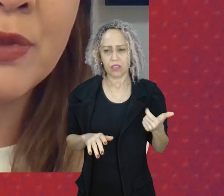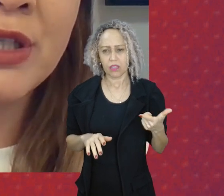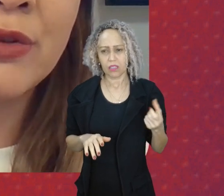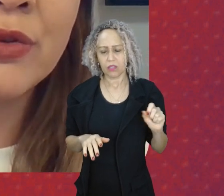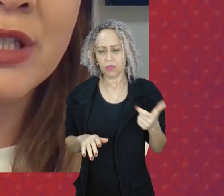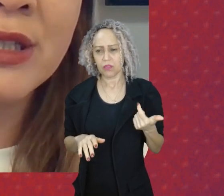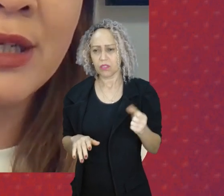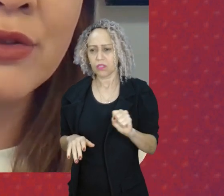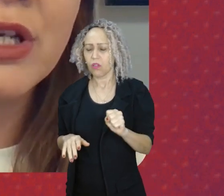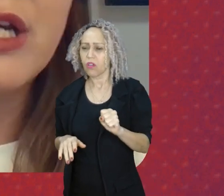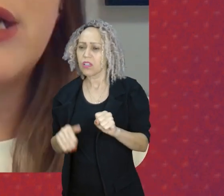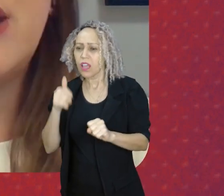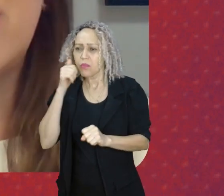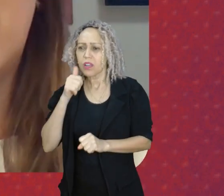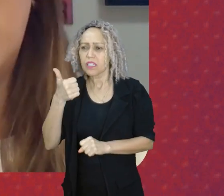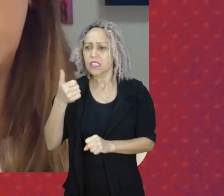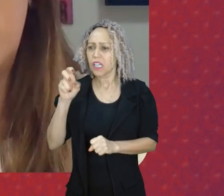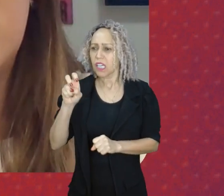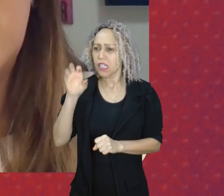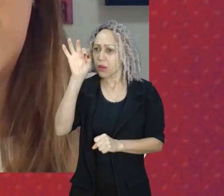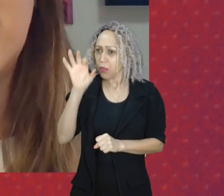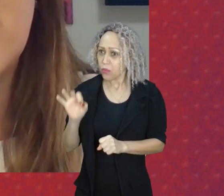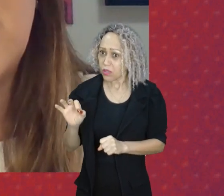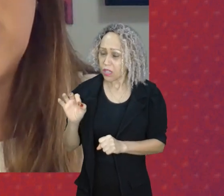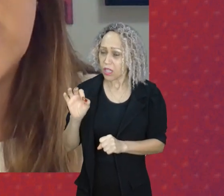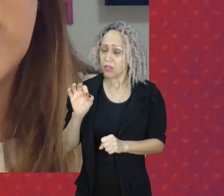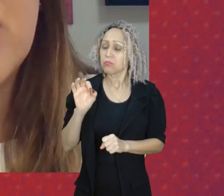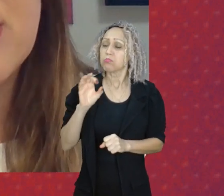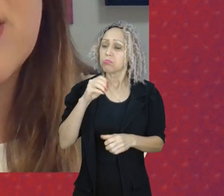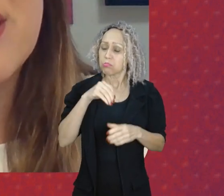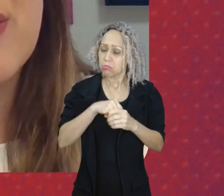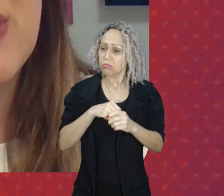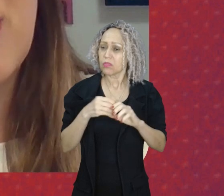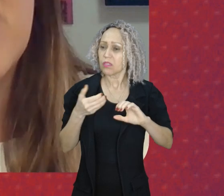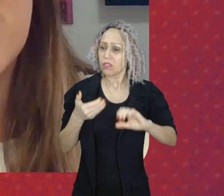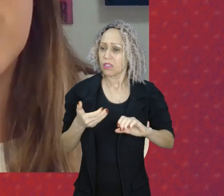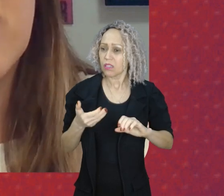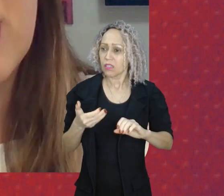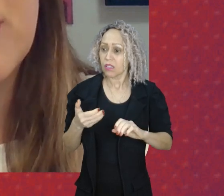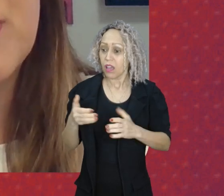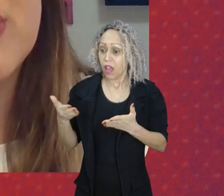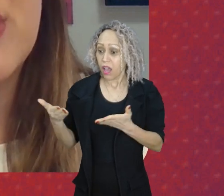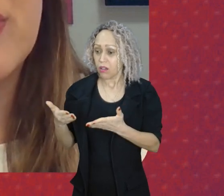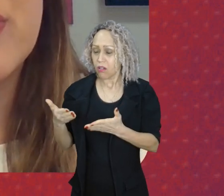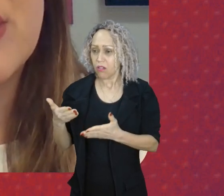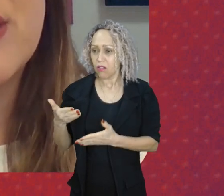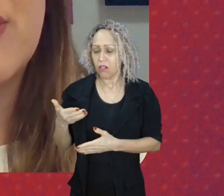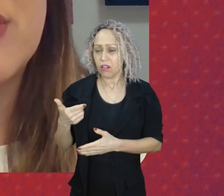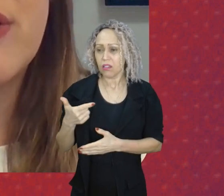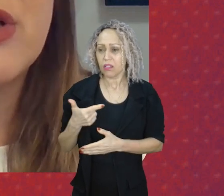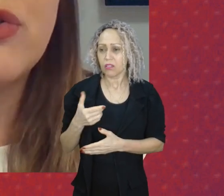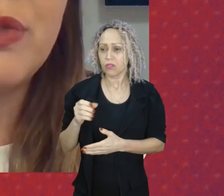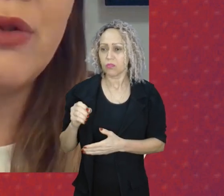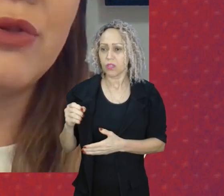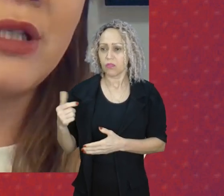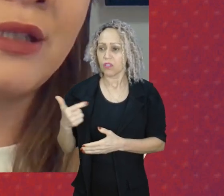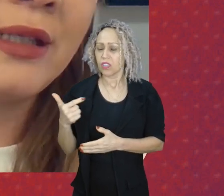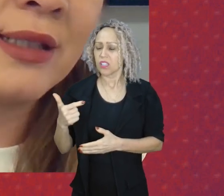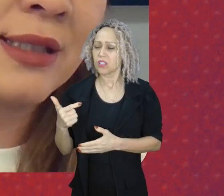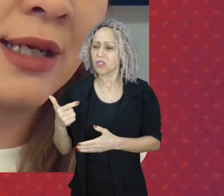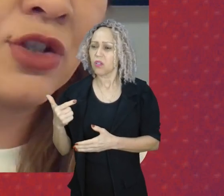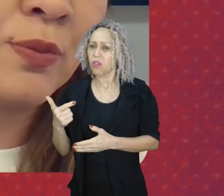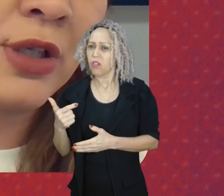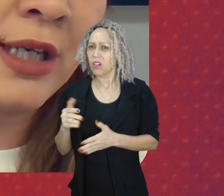ocupavam 15% dos assentos, e agora, em 2022, elas estão em quase 18% dos assentos. Então, elas subiram